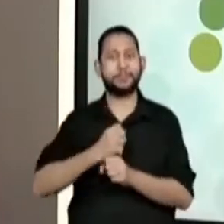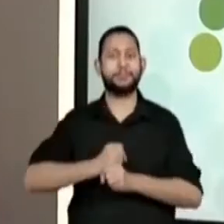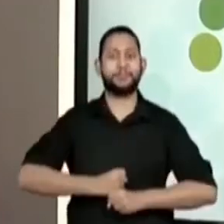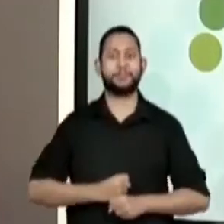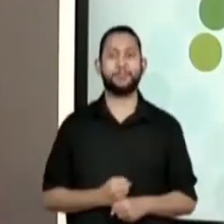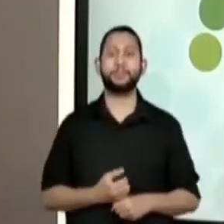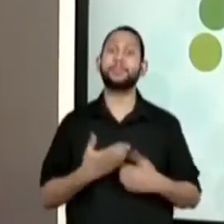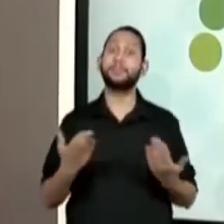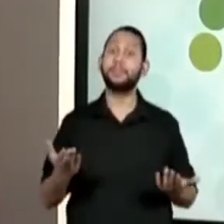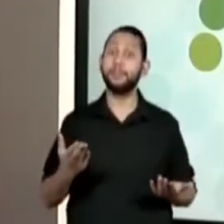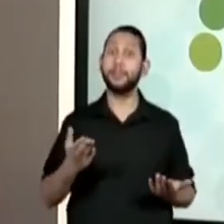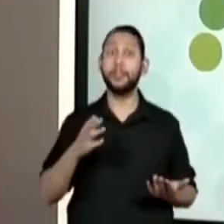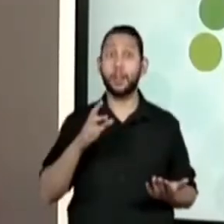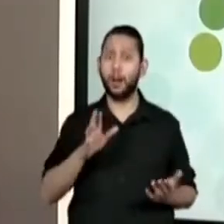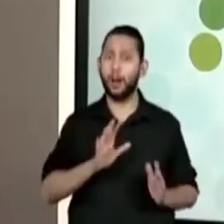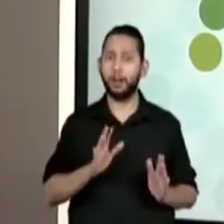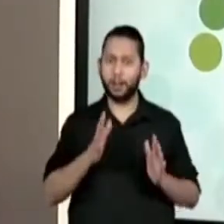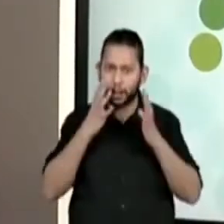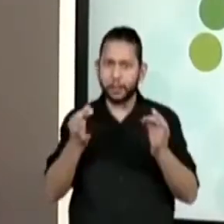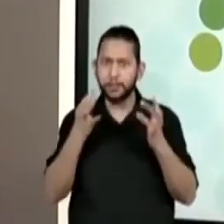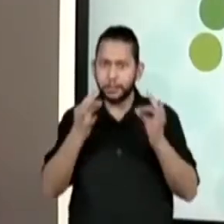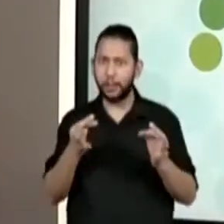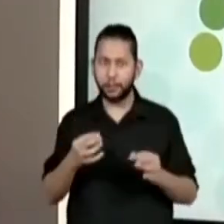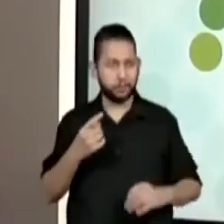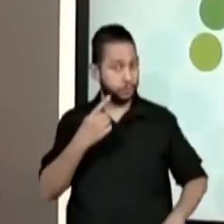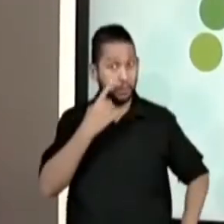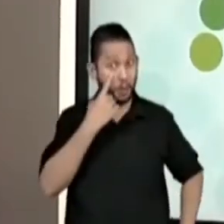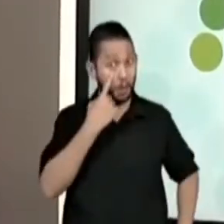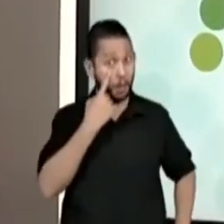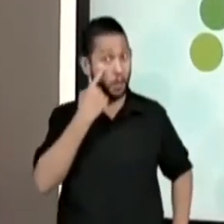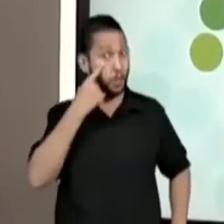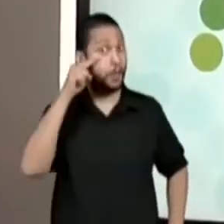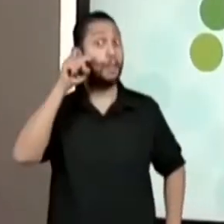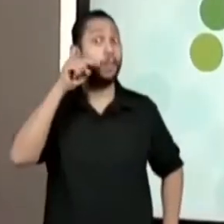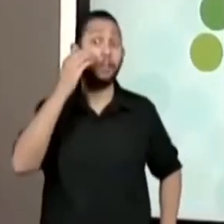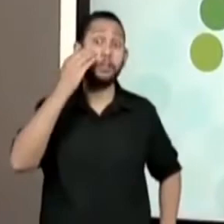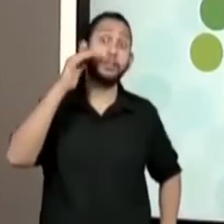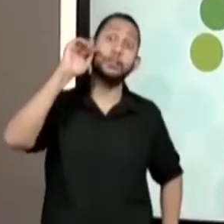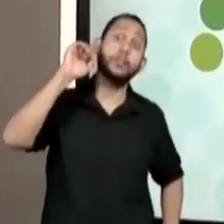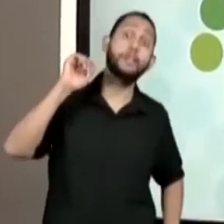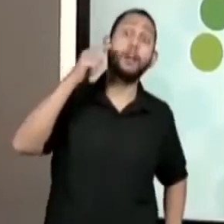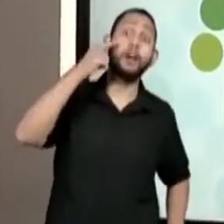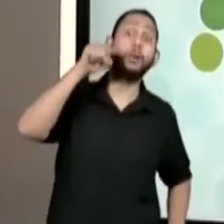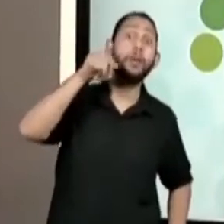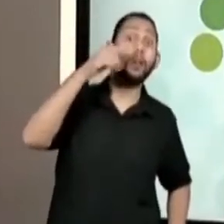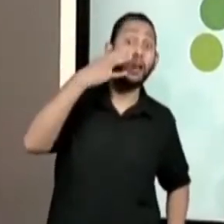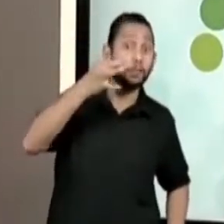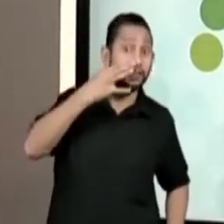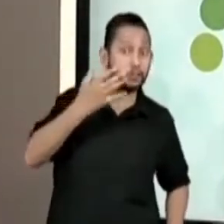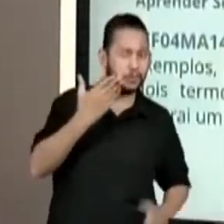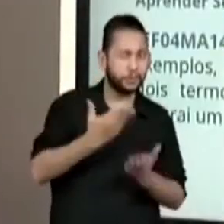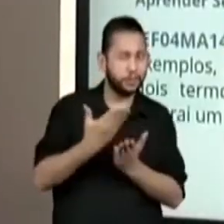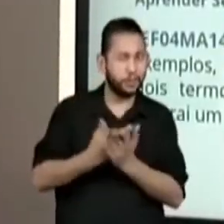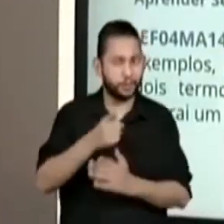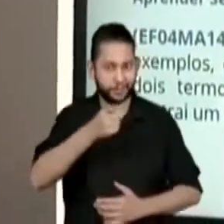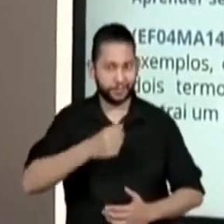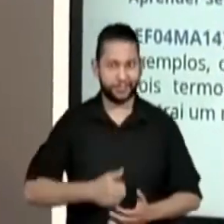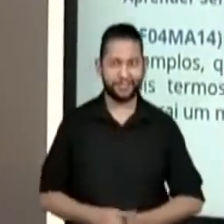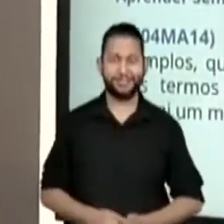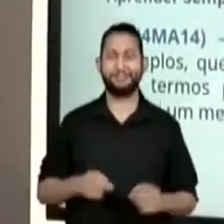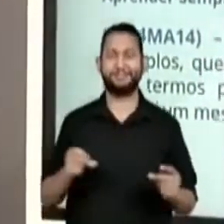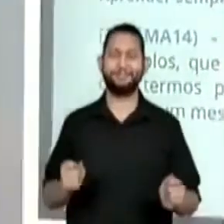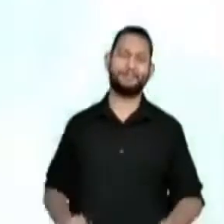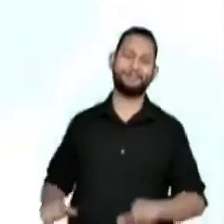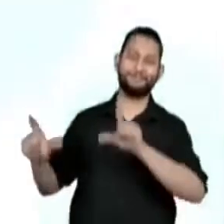e ele lado de lá no celular tudo bem tô de olho em você mas não leva tô vendo vamos lá turma habilidade na tela